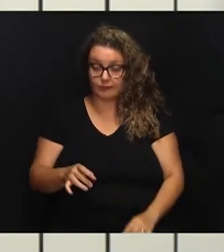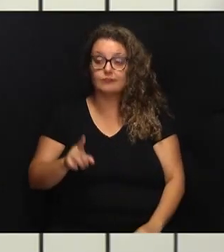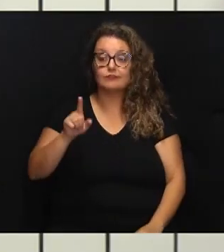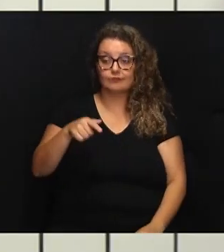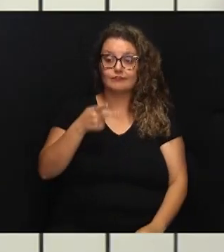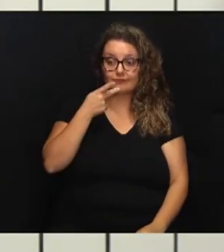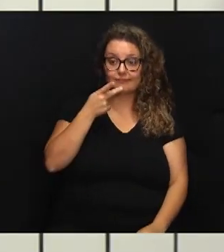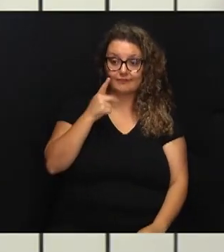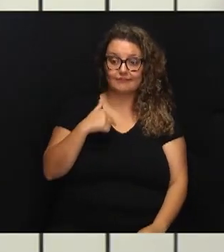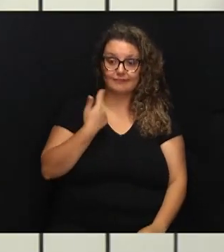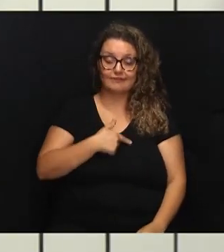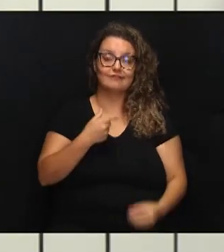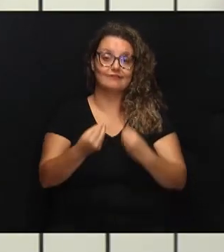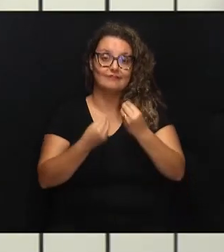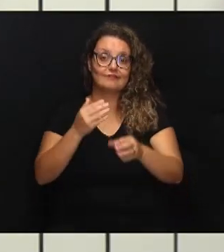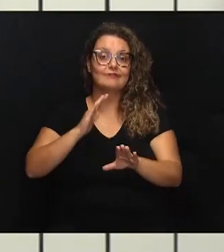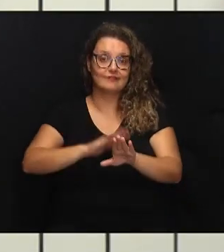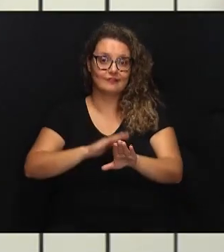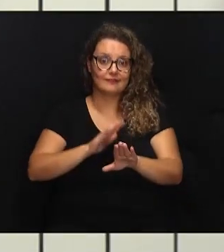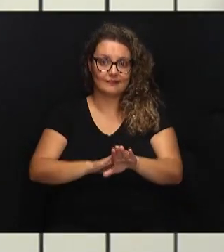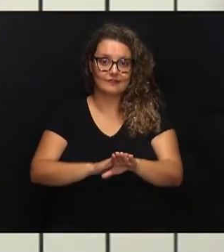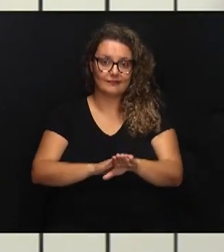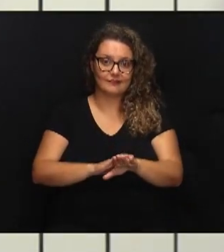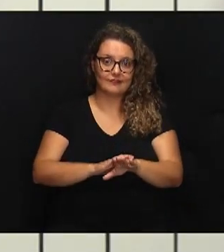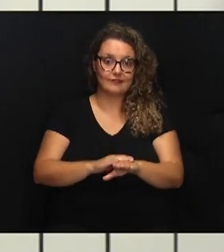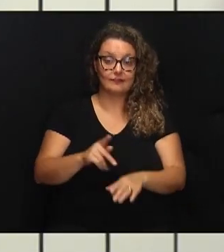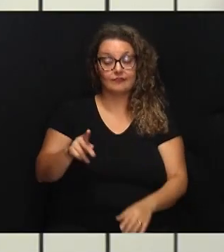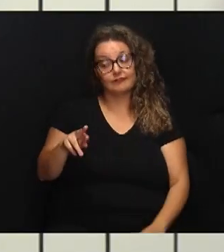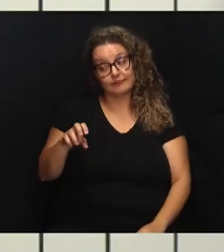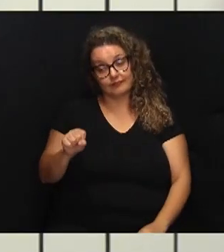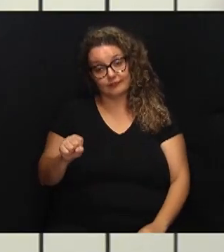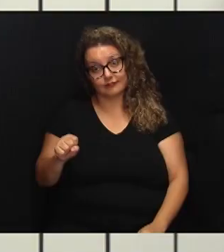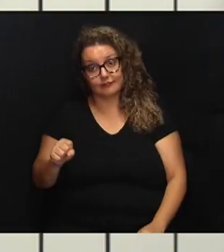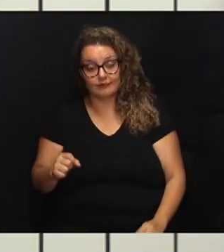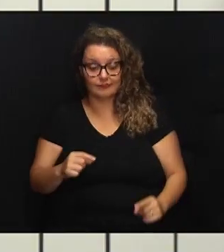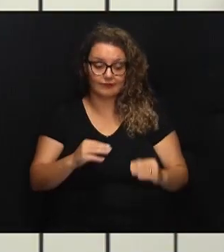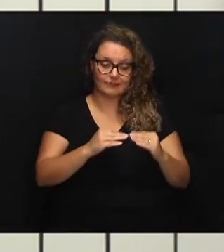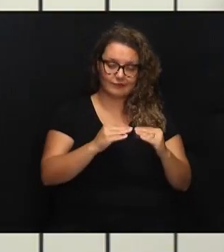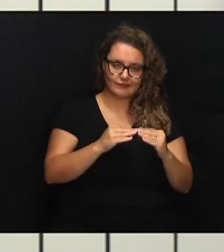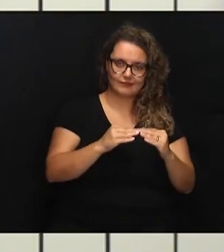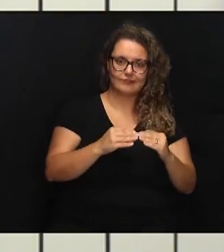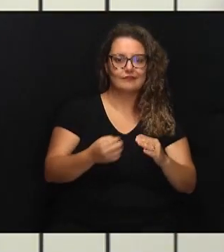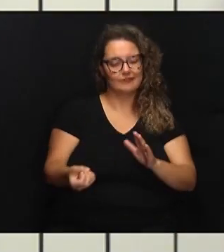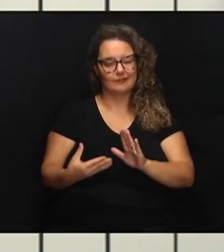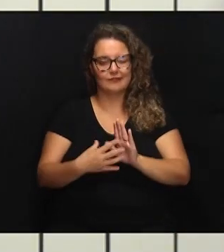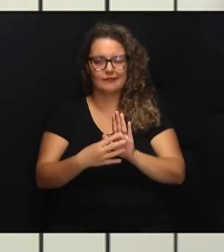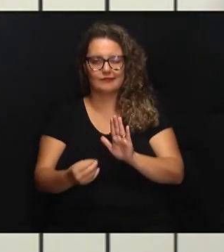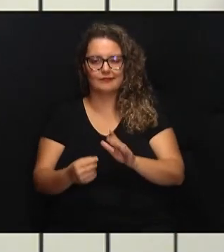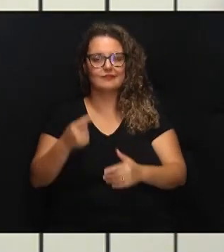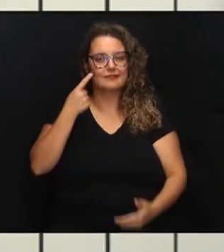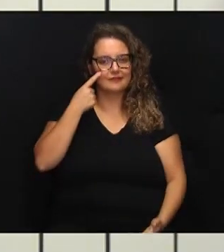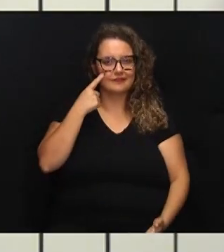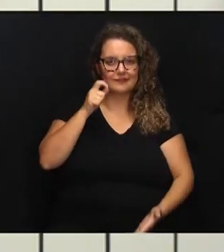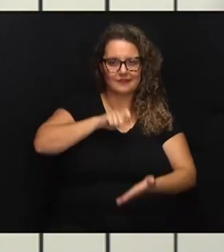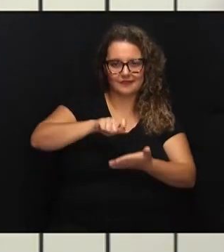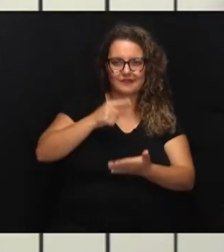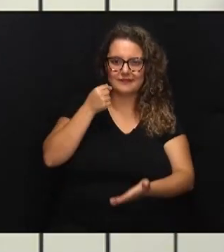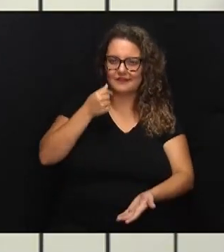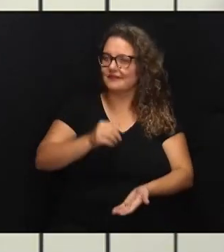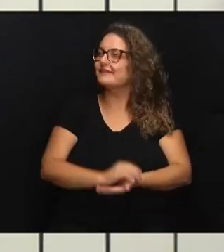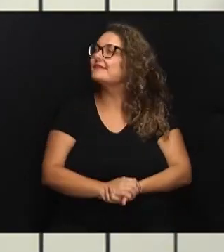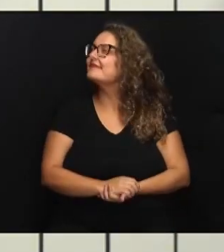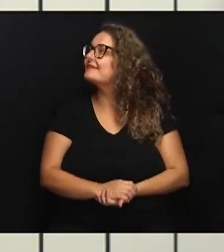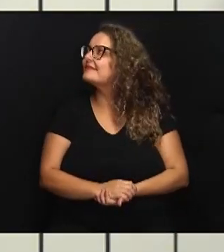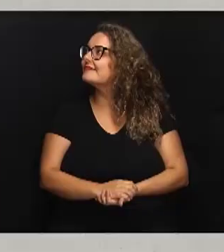contar pra gente como funciona, prós e contras desse novo modelo. Confira no Na Ponta do Lápis.